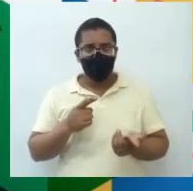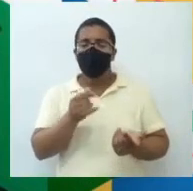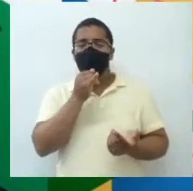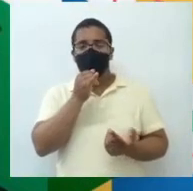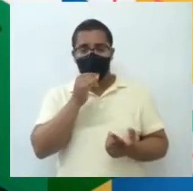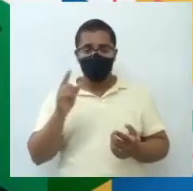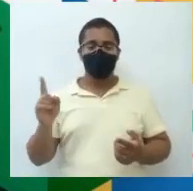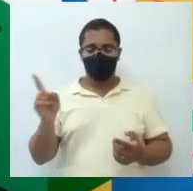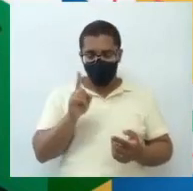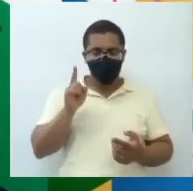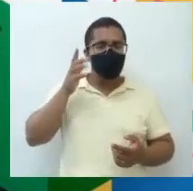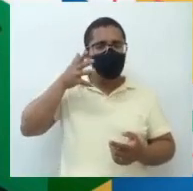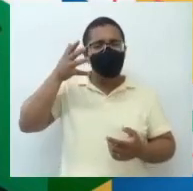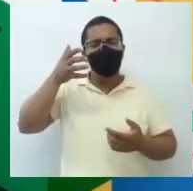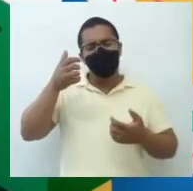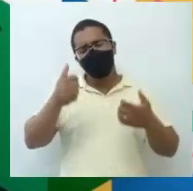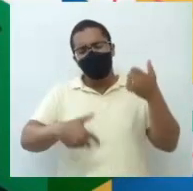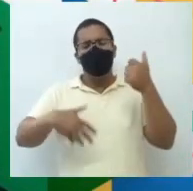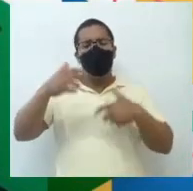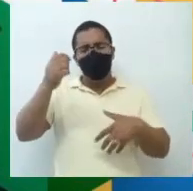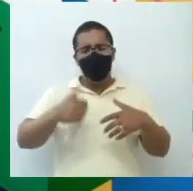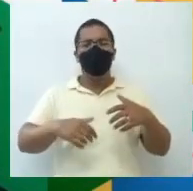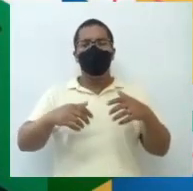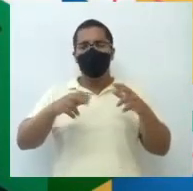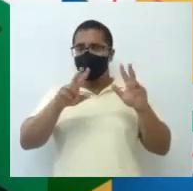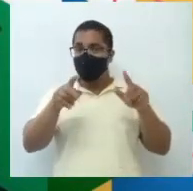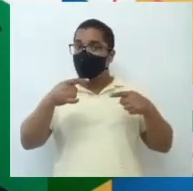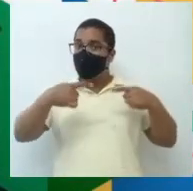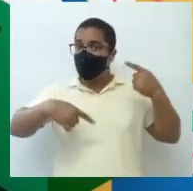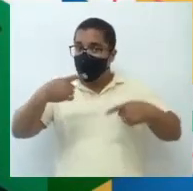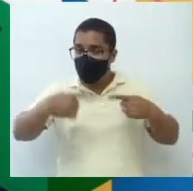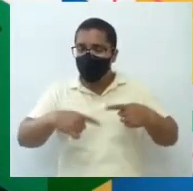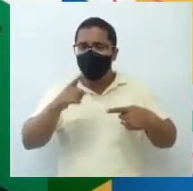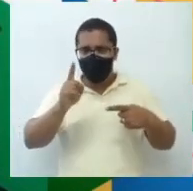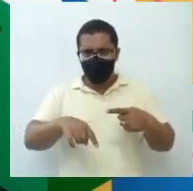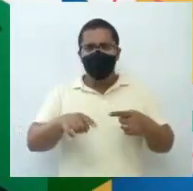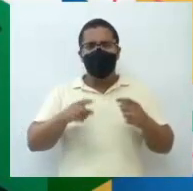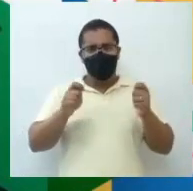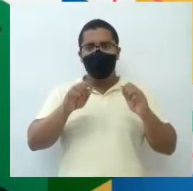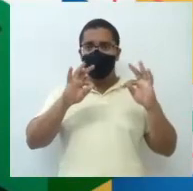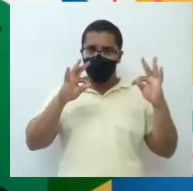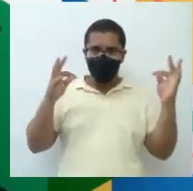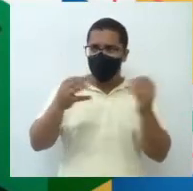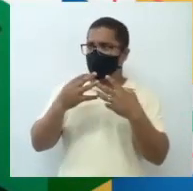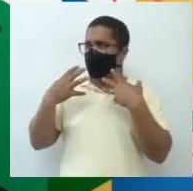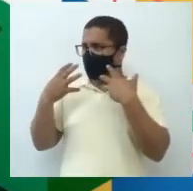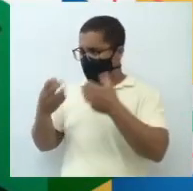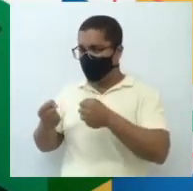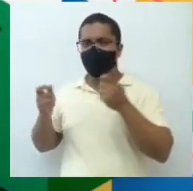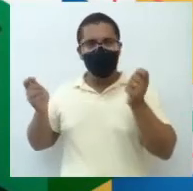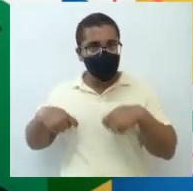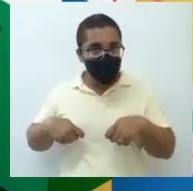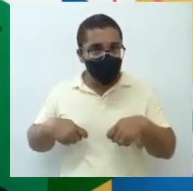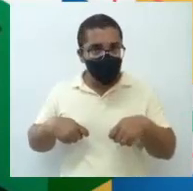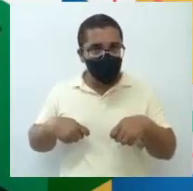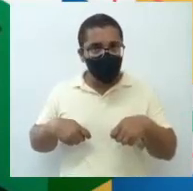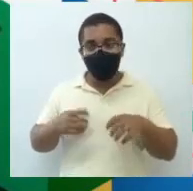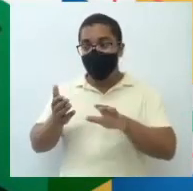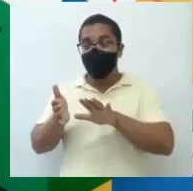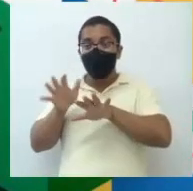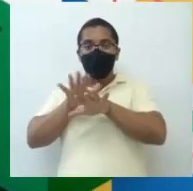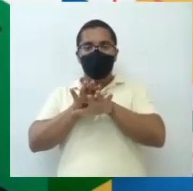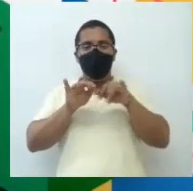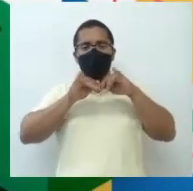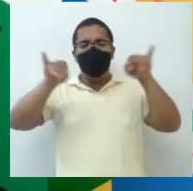o discurso político é um discurso concreto é um discurso que pode ser Aceito o que está por trás daquilo que está sendo